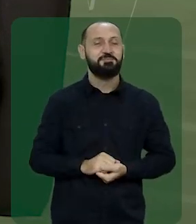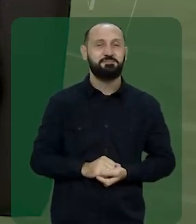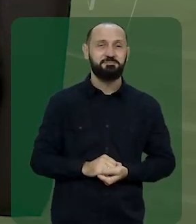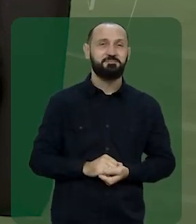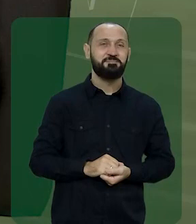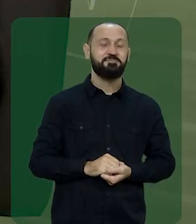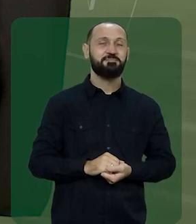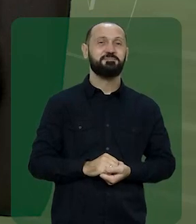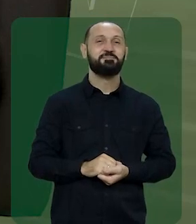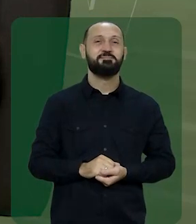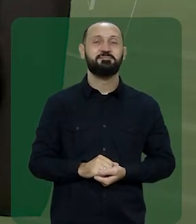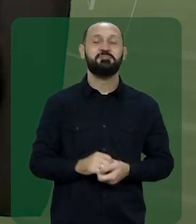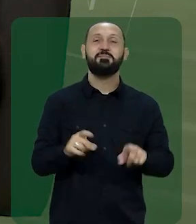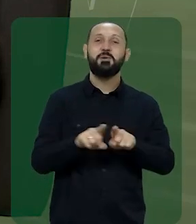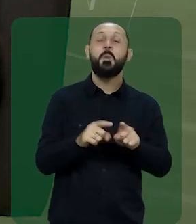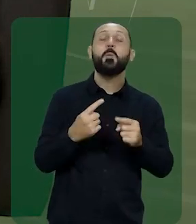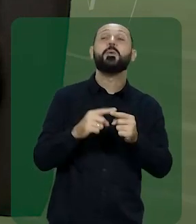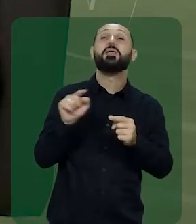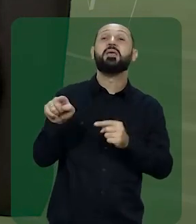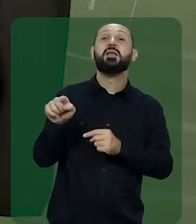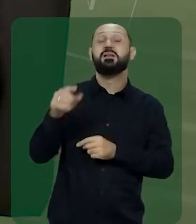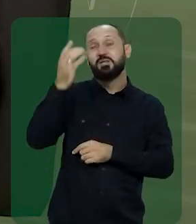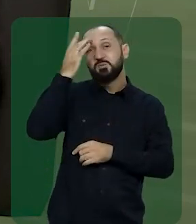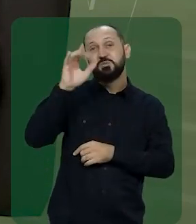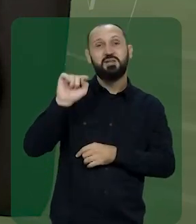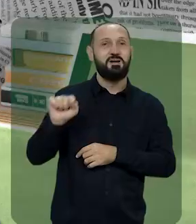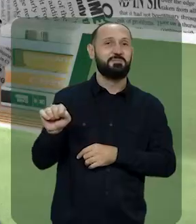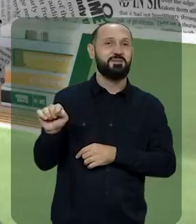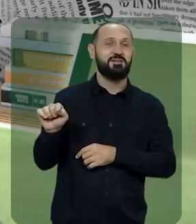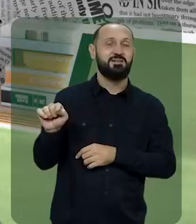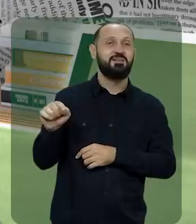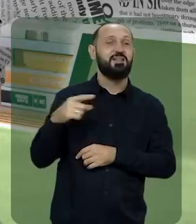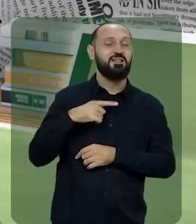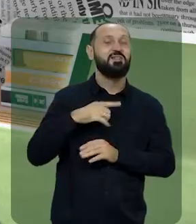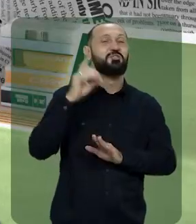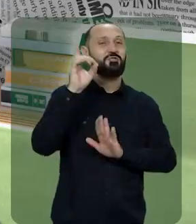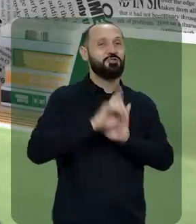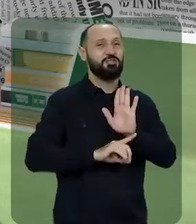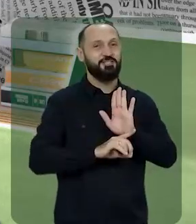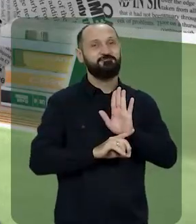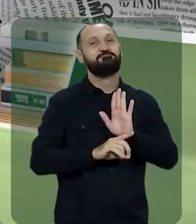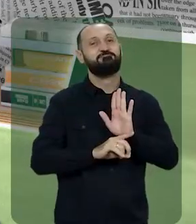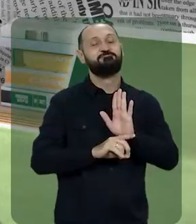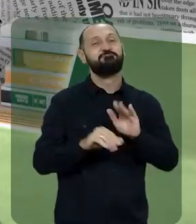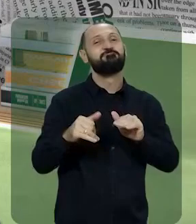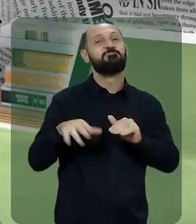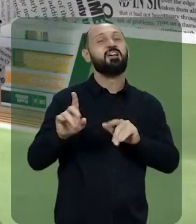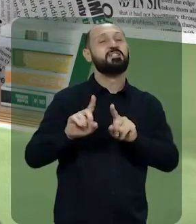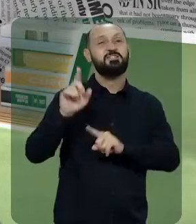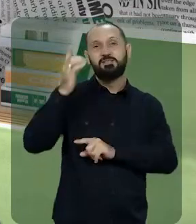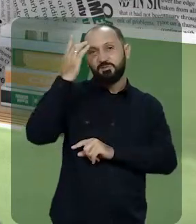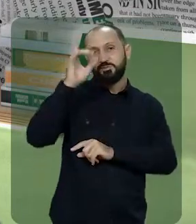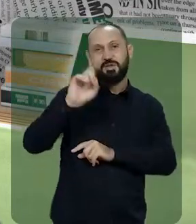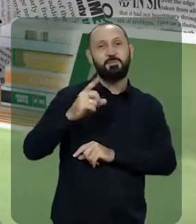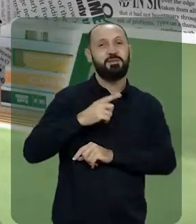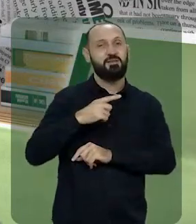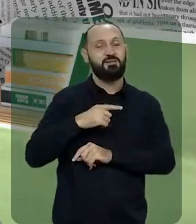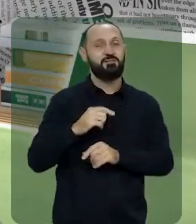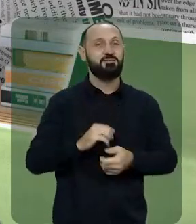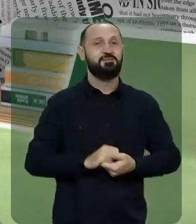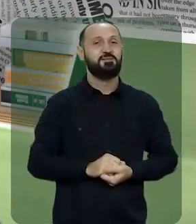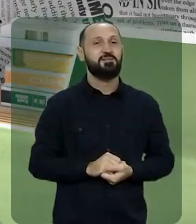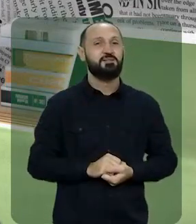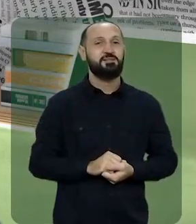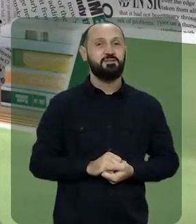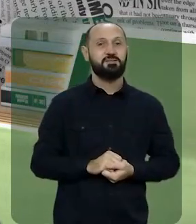para um idoso. Como que ele vai denunciar o seu filho, o seu neto? É muito difícil. E também